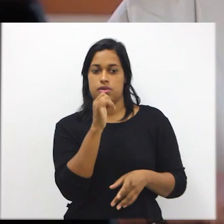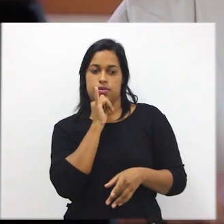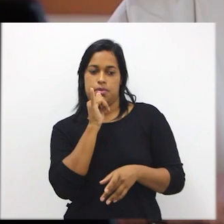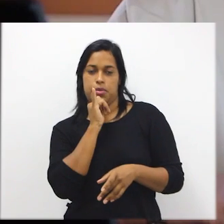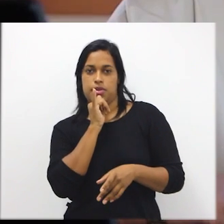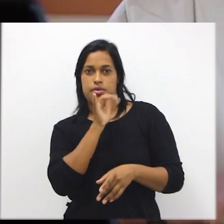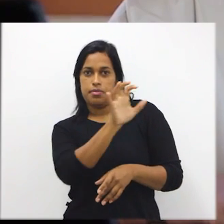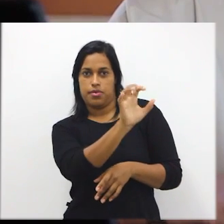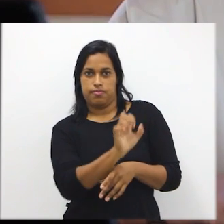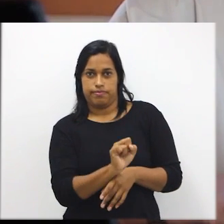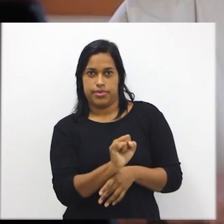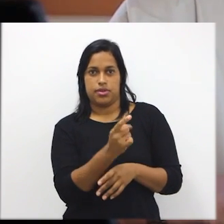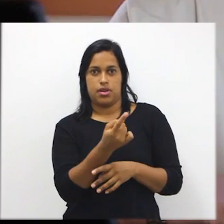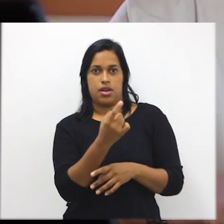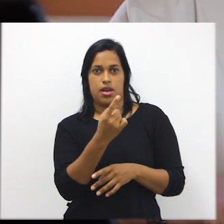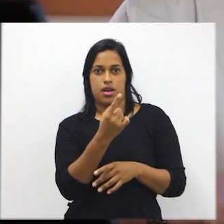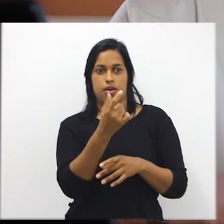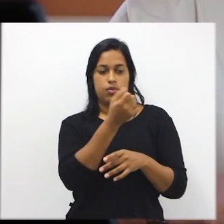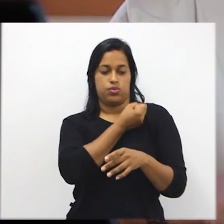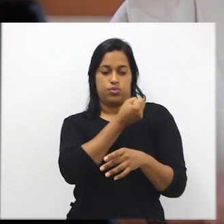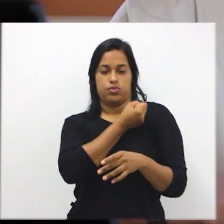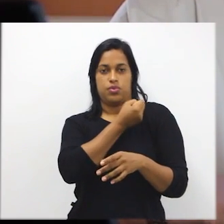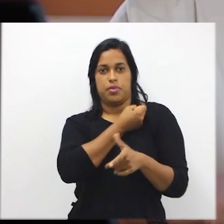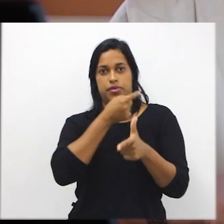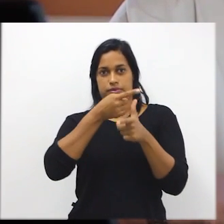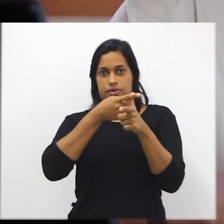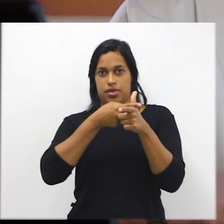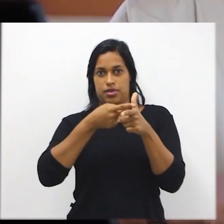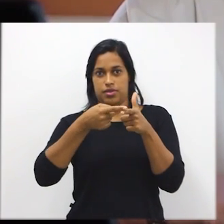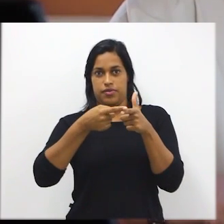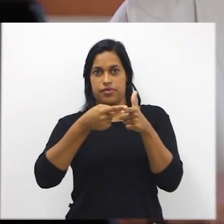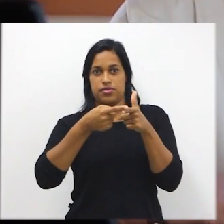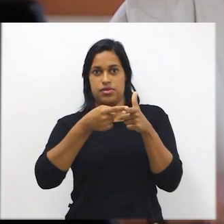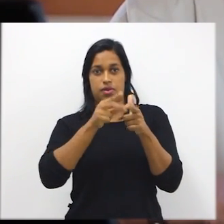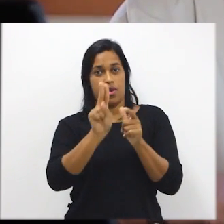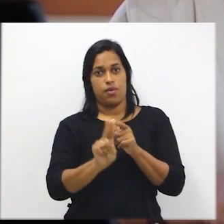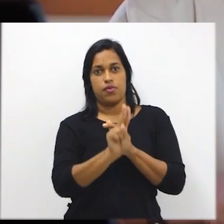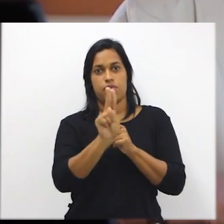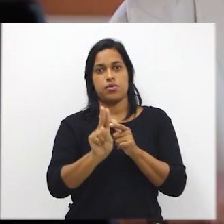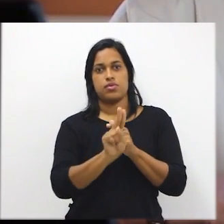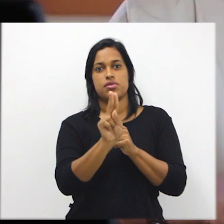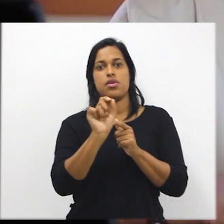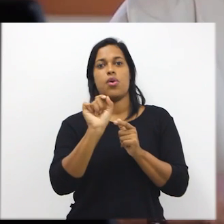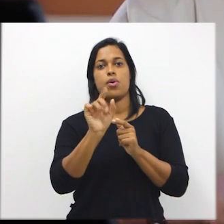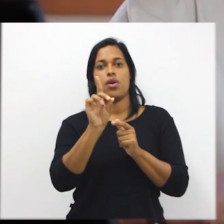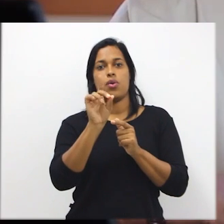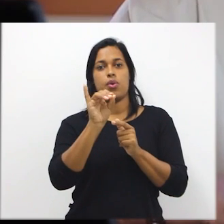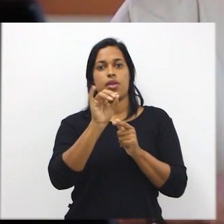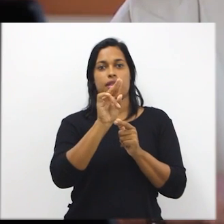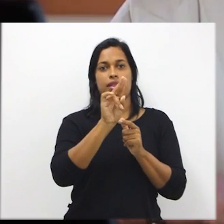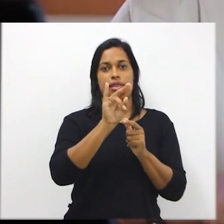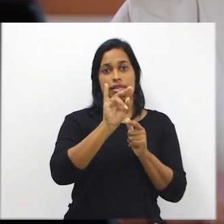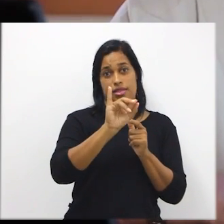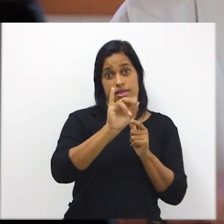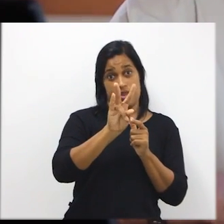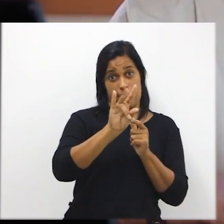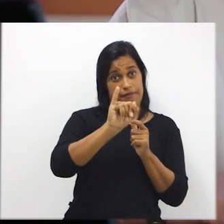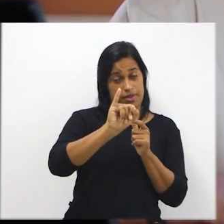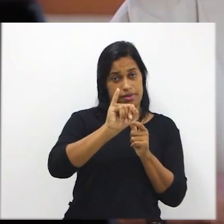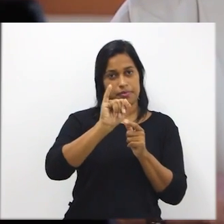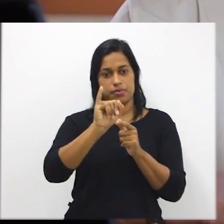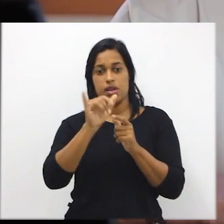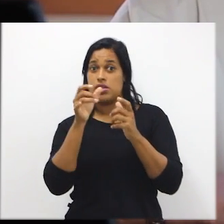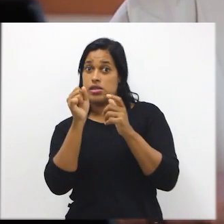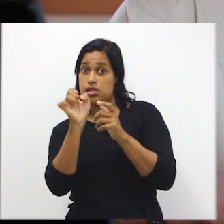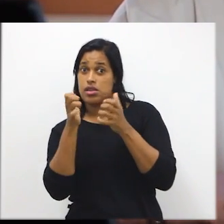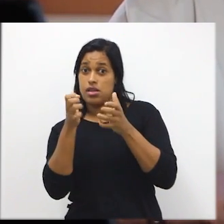pegar o quociente de uma divisão inteira, eu vou utilizar o operador div. E se quiser pegar o resto de uma